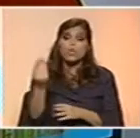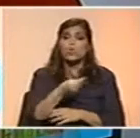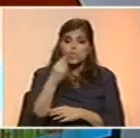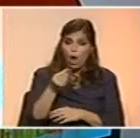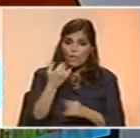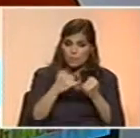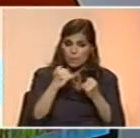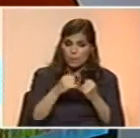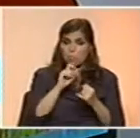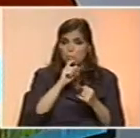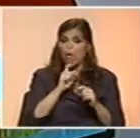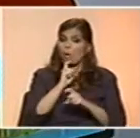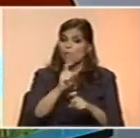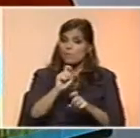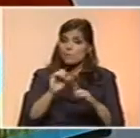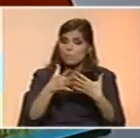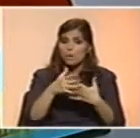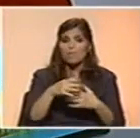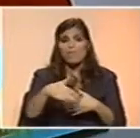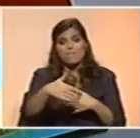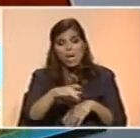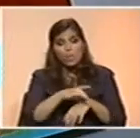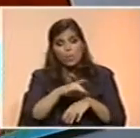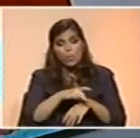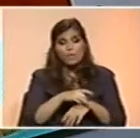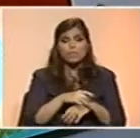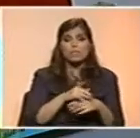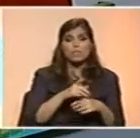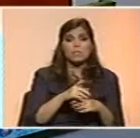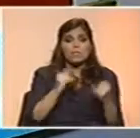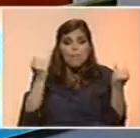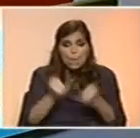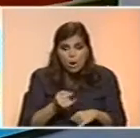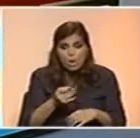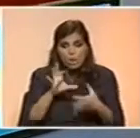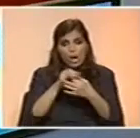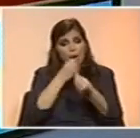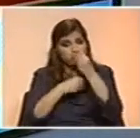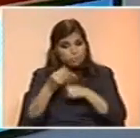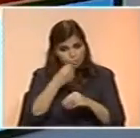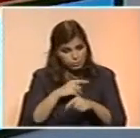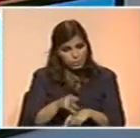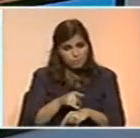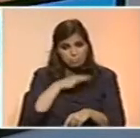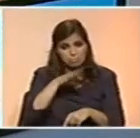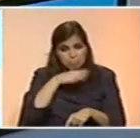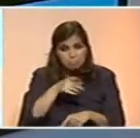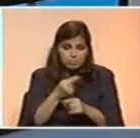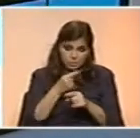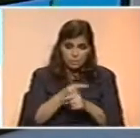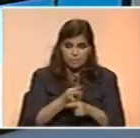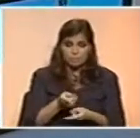ser, eventualmente, um primeiro sinal de uma anorexia, de uma bulimia, que já se sabe que estão muito mais prevalentes nos adolescentes